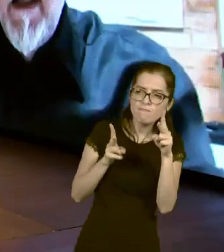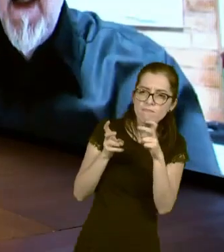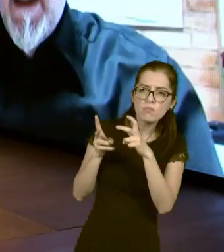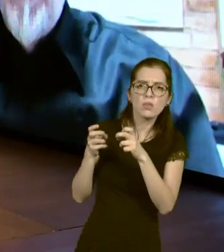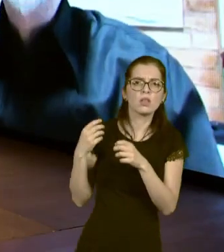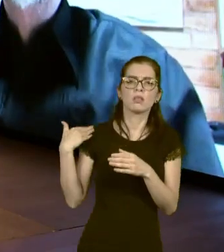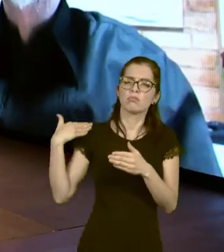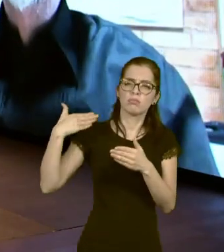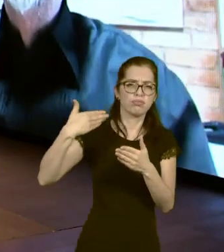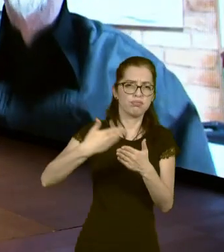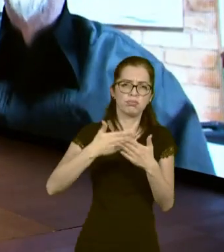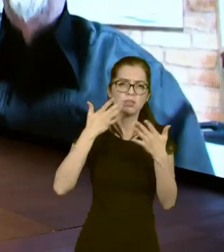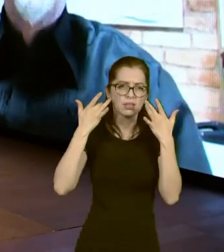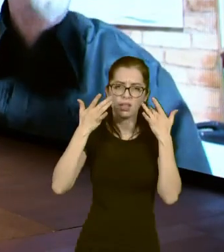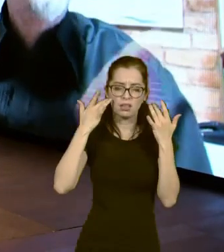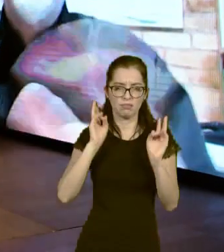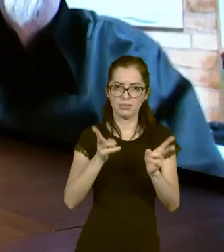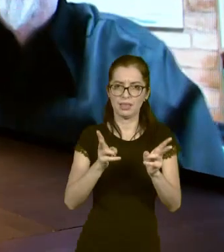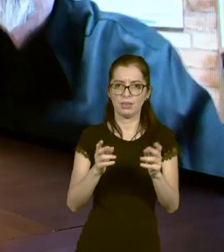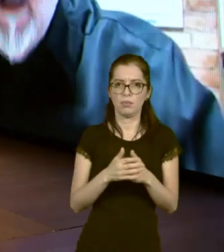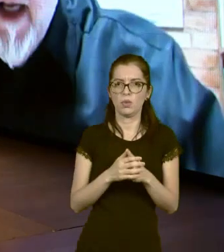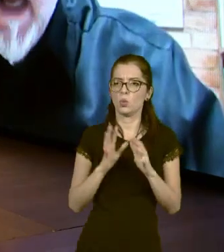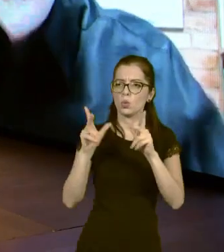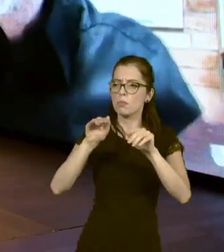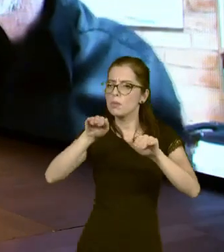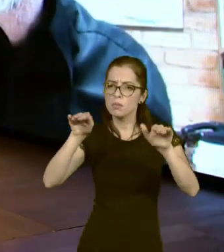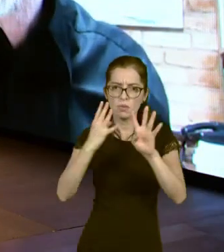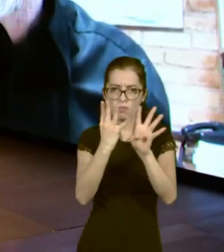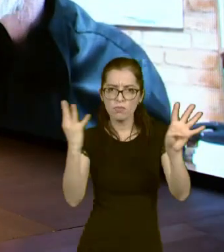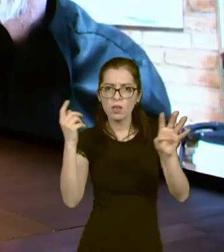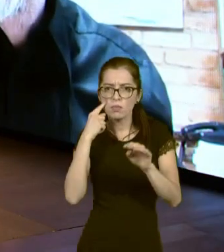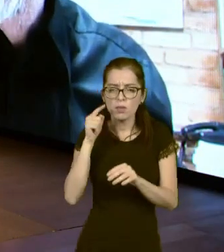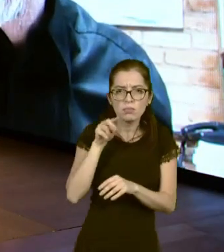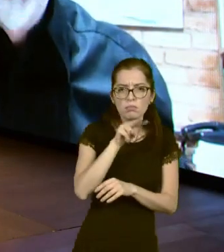testes para os atores queriam participar